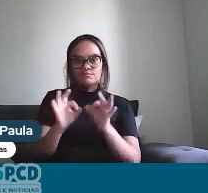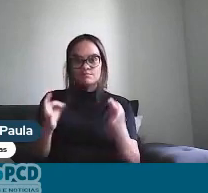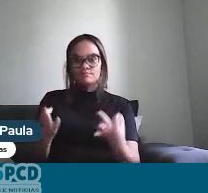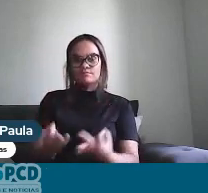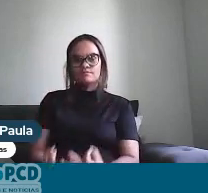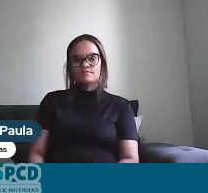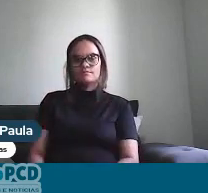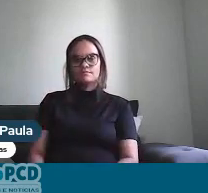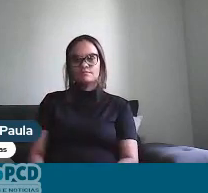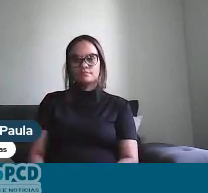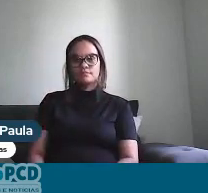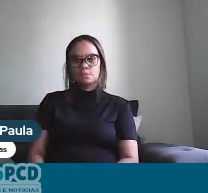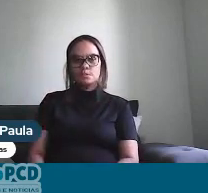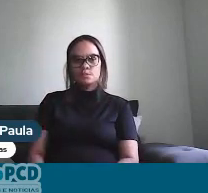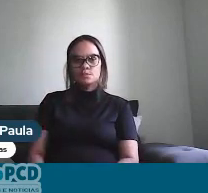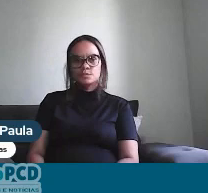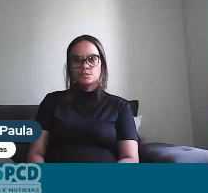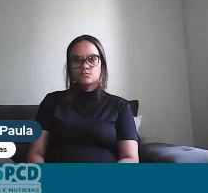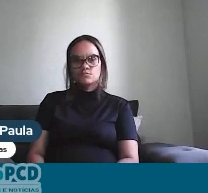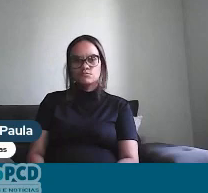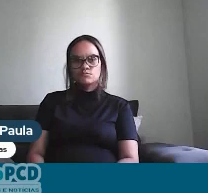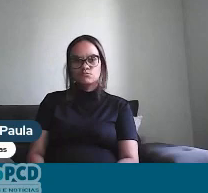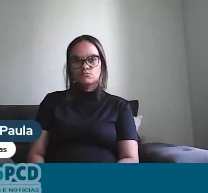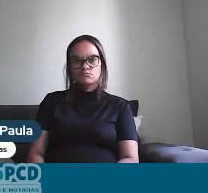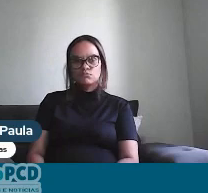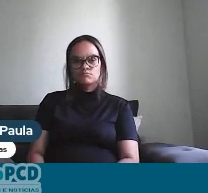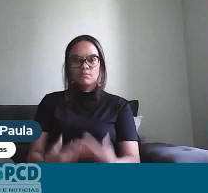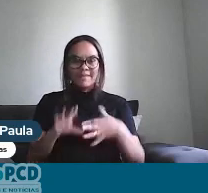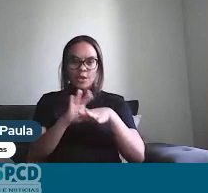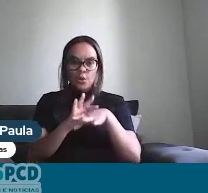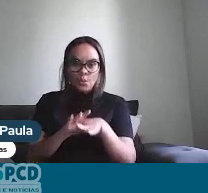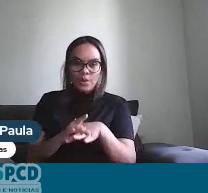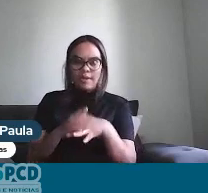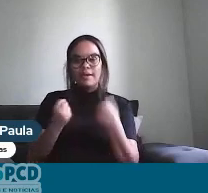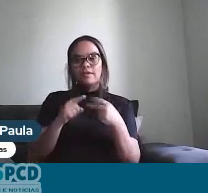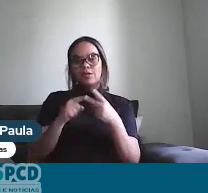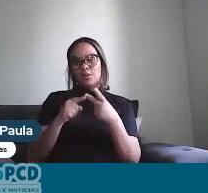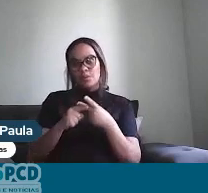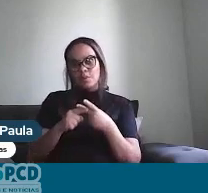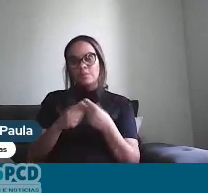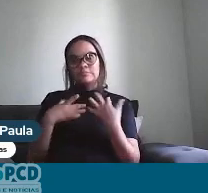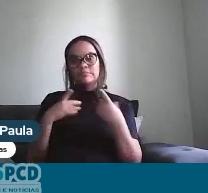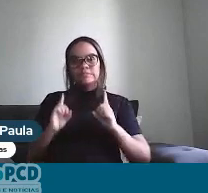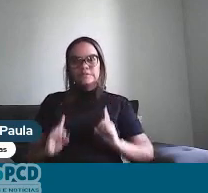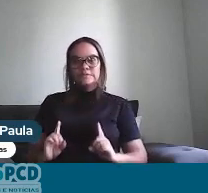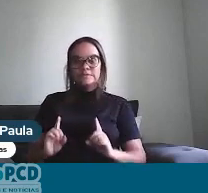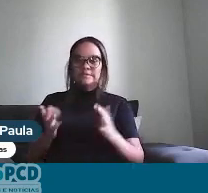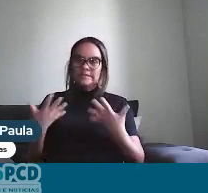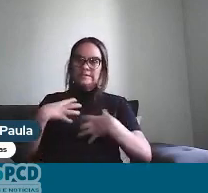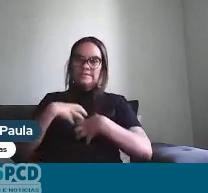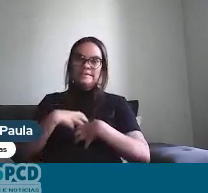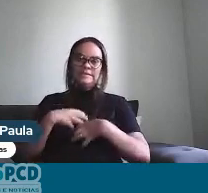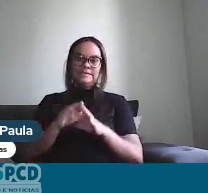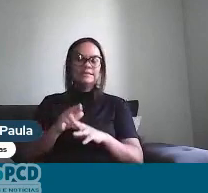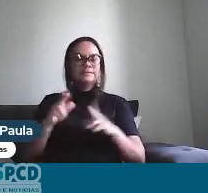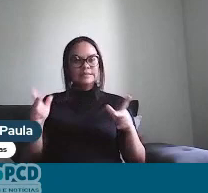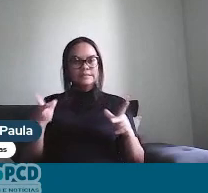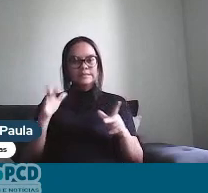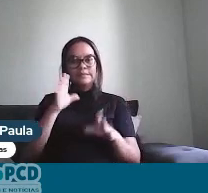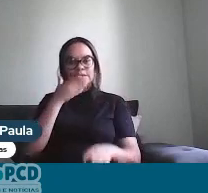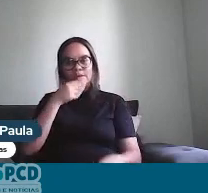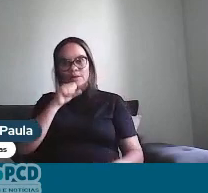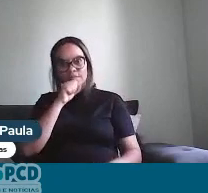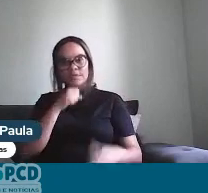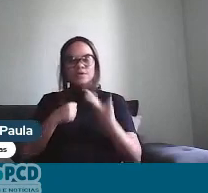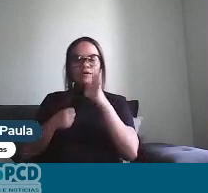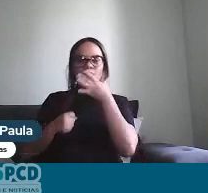da família vai lidar com a questão patológica, podemos dizer, ou seja, do adoecimento de uma maneira. Então, muitas vezes o pai lida diferente da mãe,